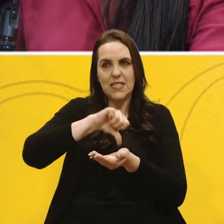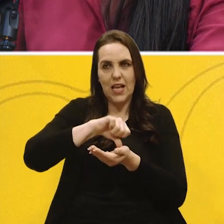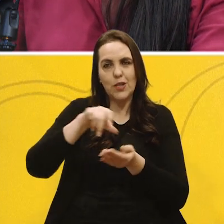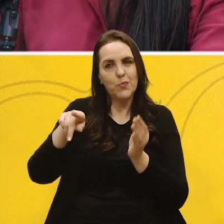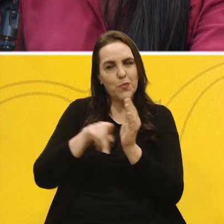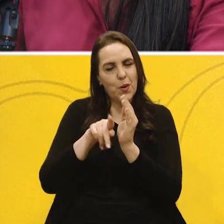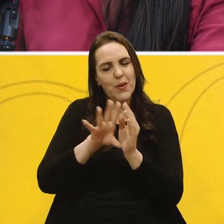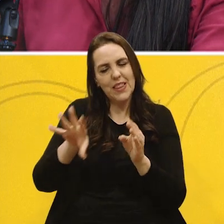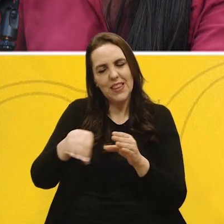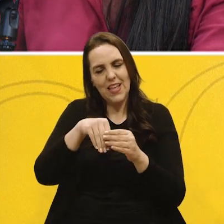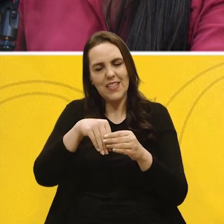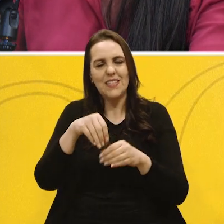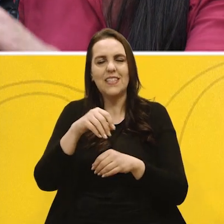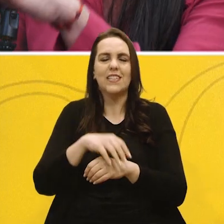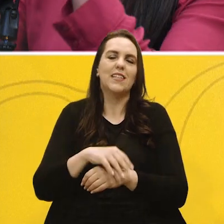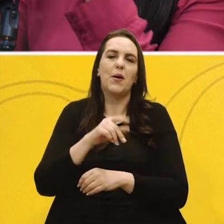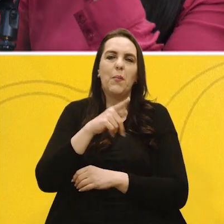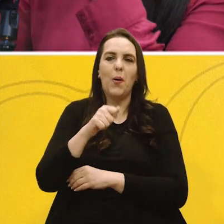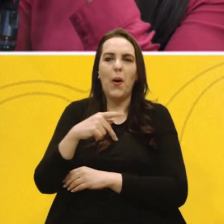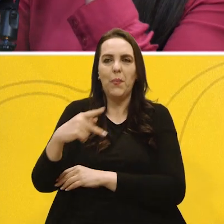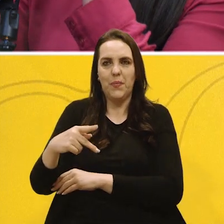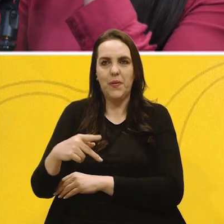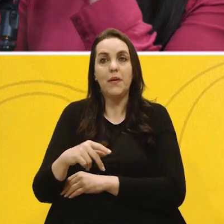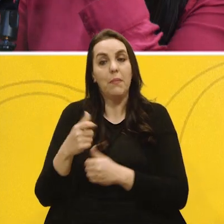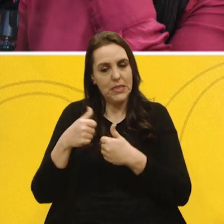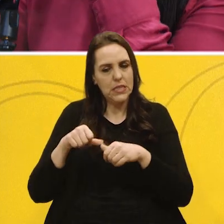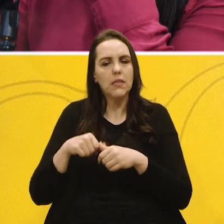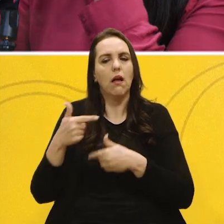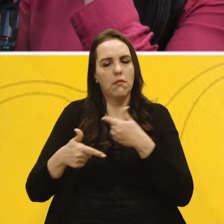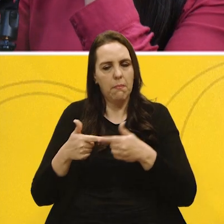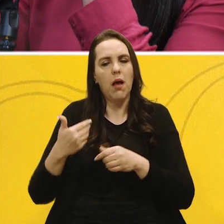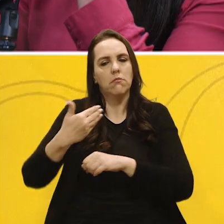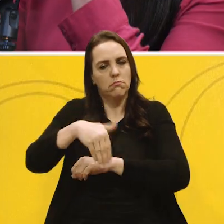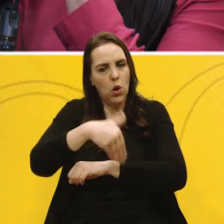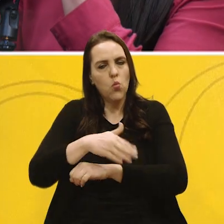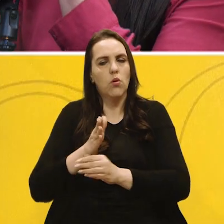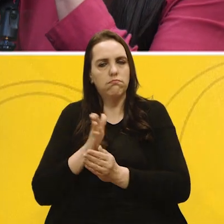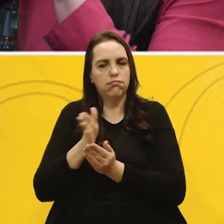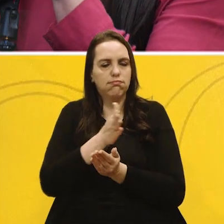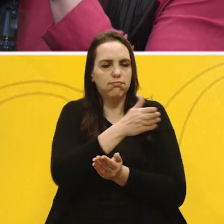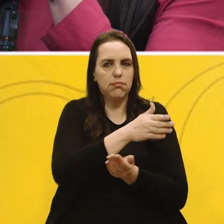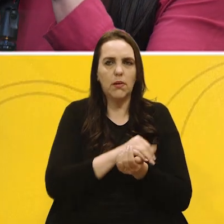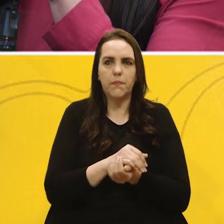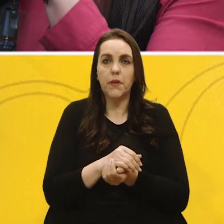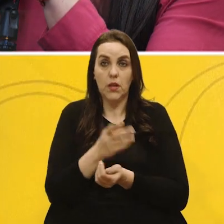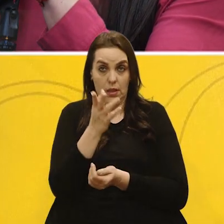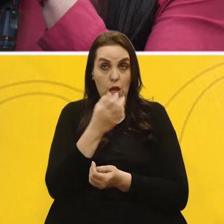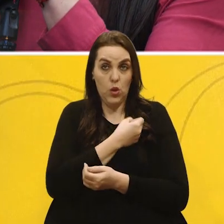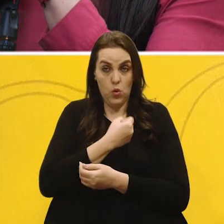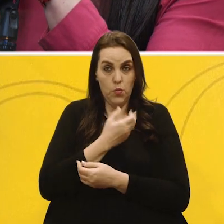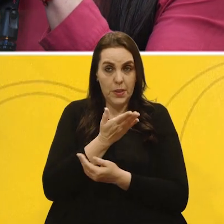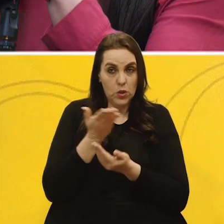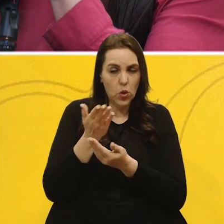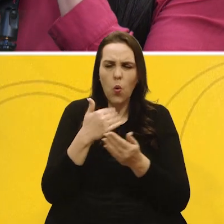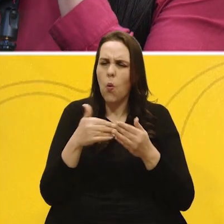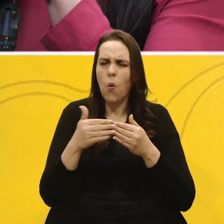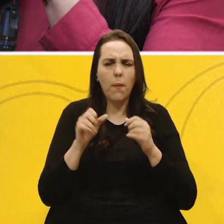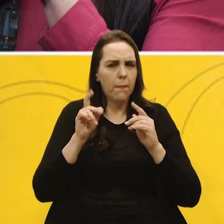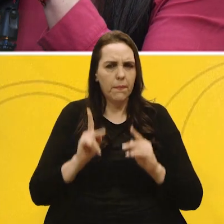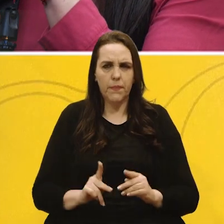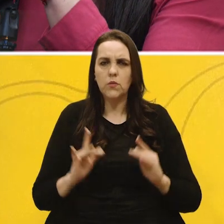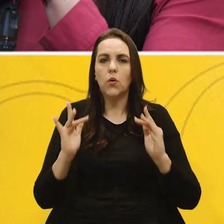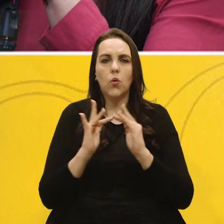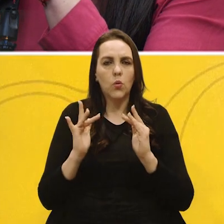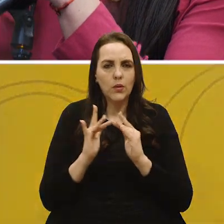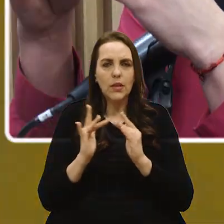do Centro Pop, mas está nas ruas. Importante, eu trouxe esses números, qualquer pessoa pode entrar em contato com